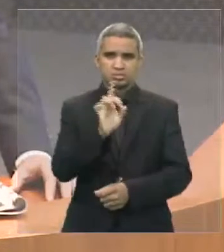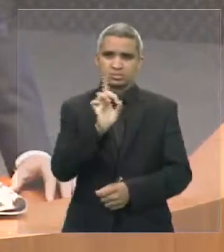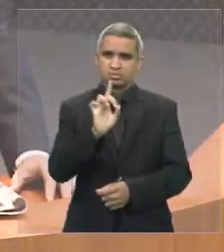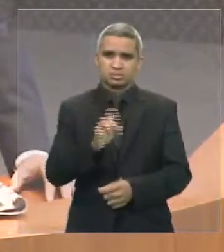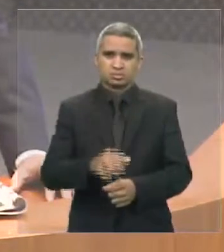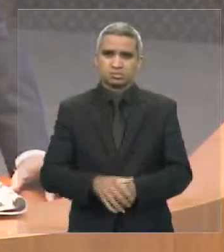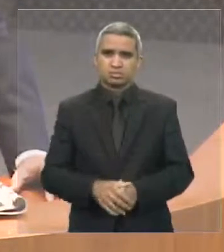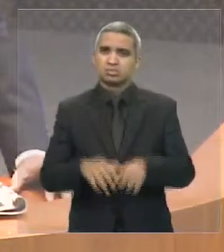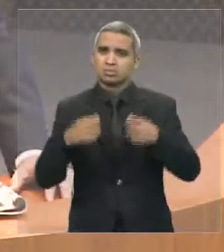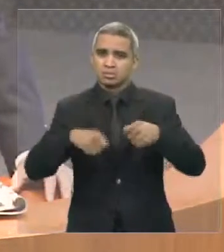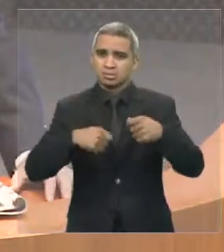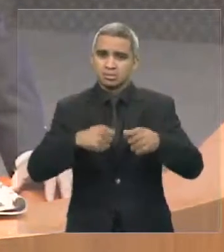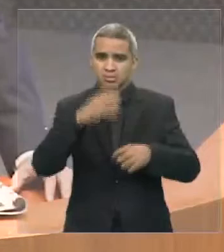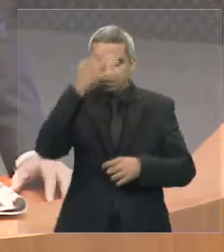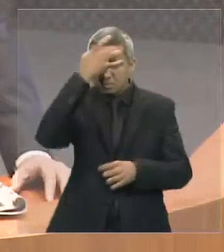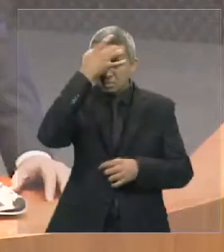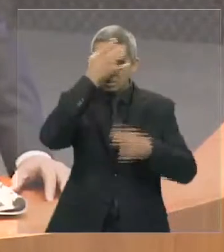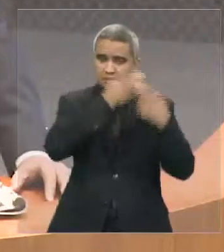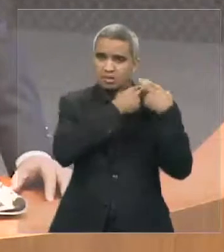ter responsabilidade